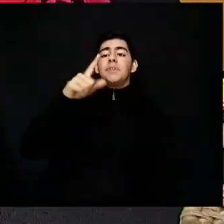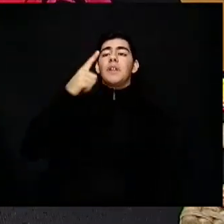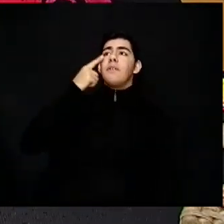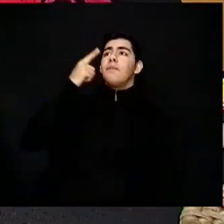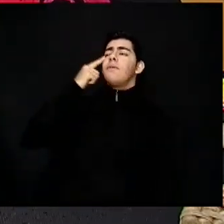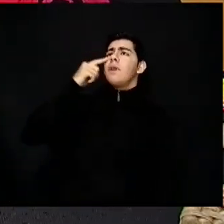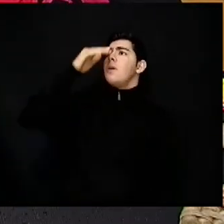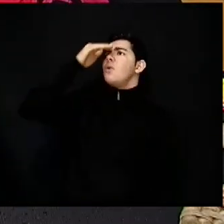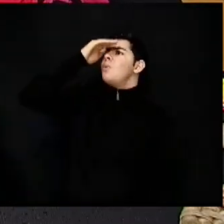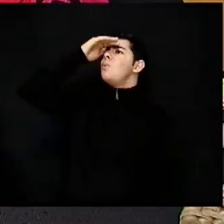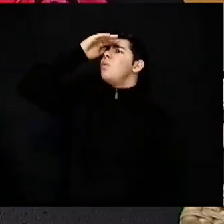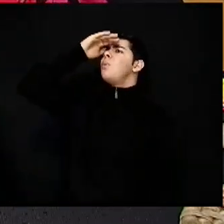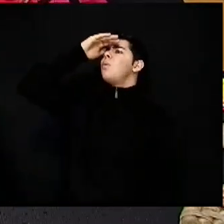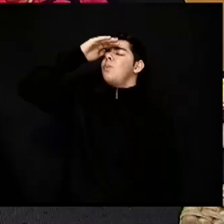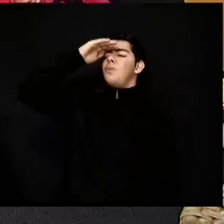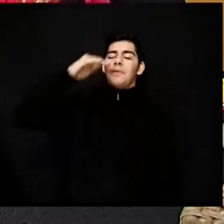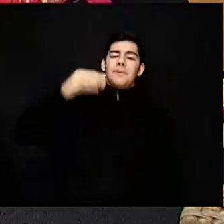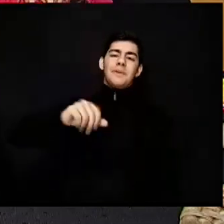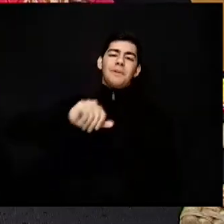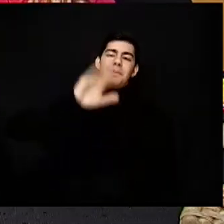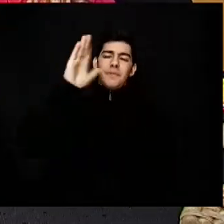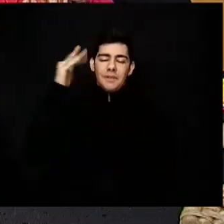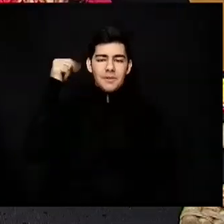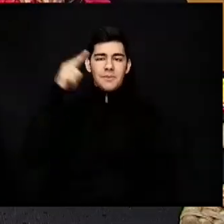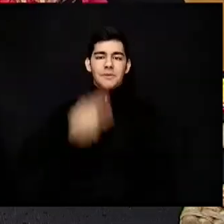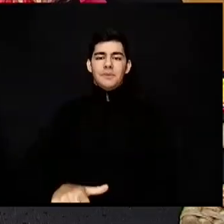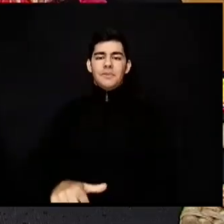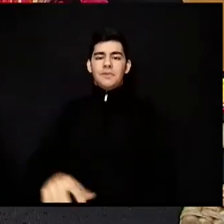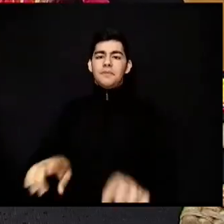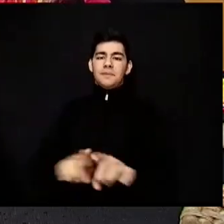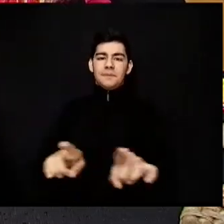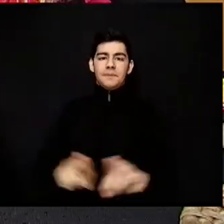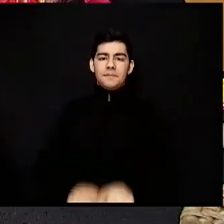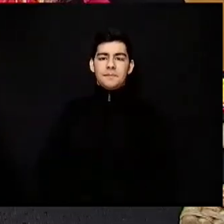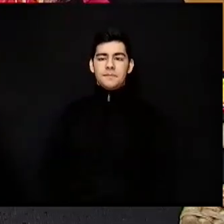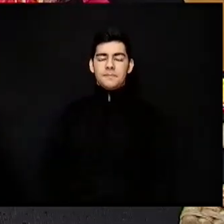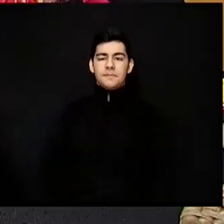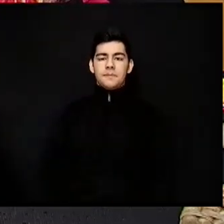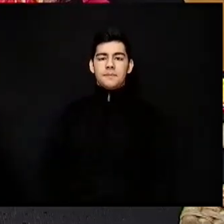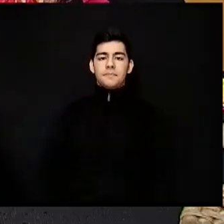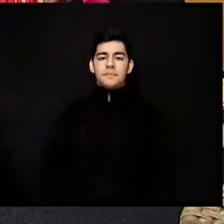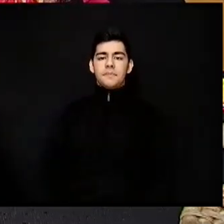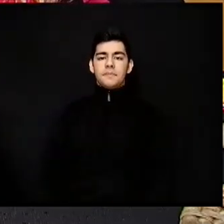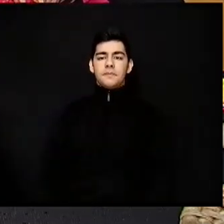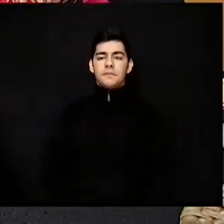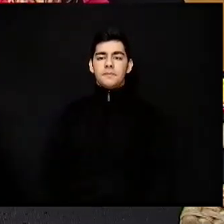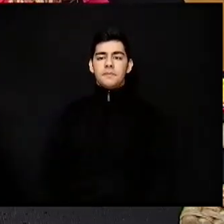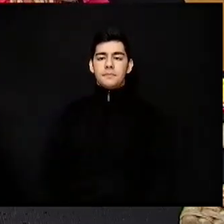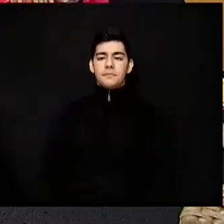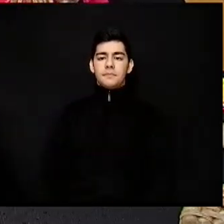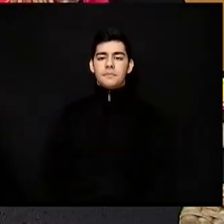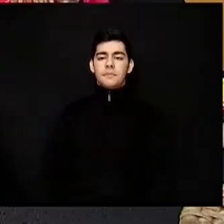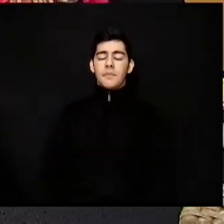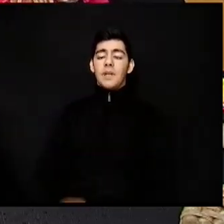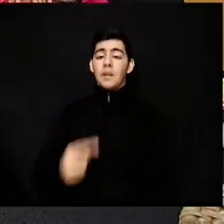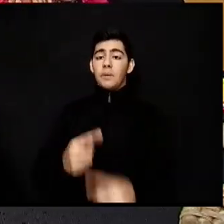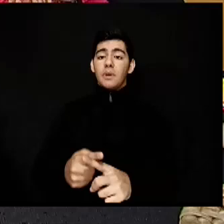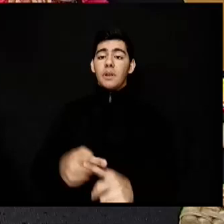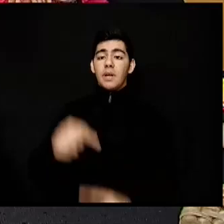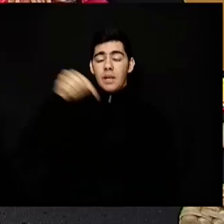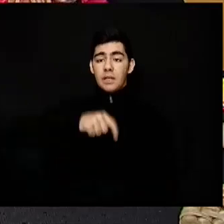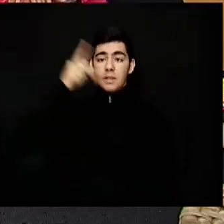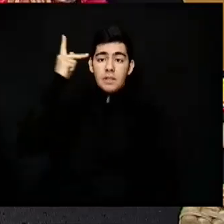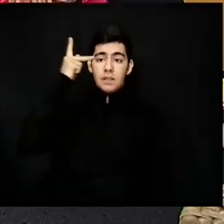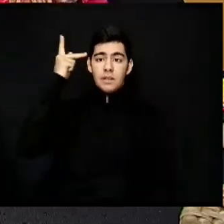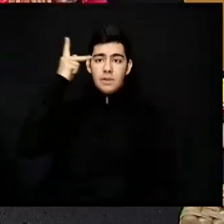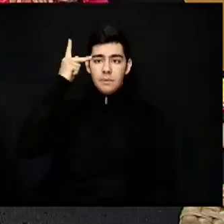deva ter também, né? Pode no ser. Rio de Janeiro. Sim. Porque assim, aqui no litoral de São Paulo não é tão comum encontrar,